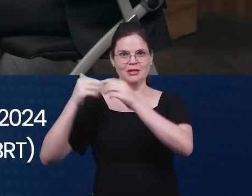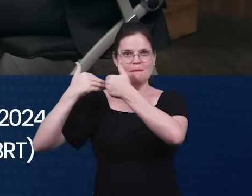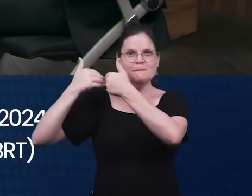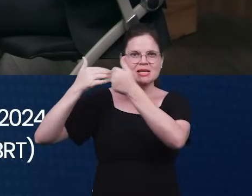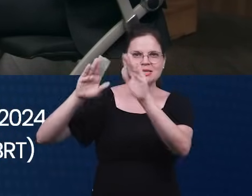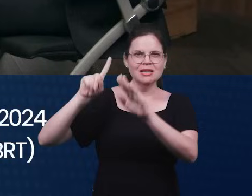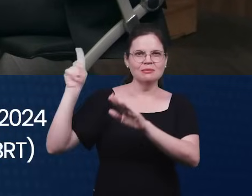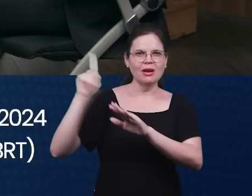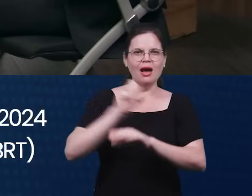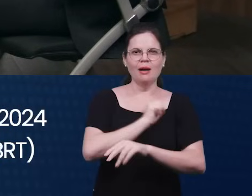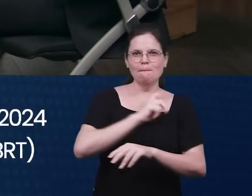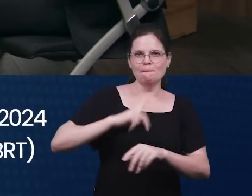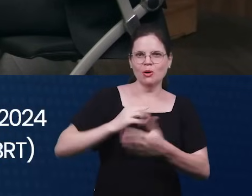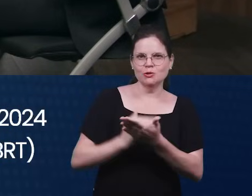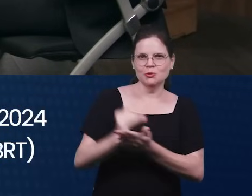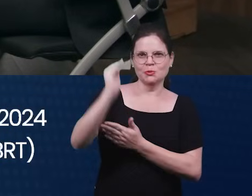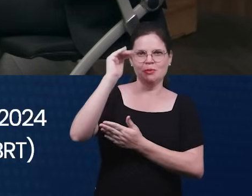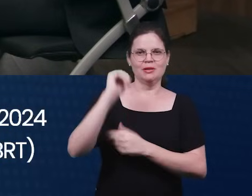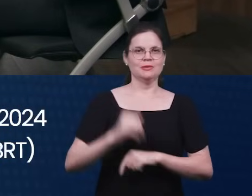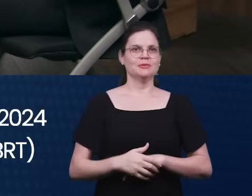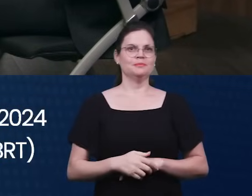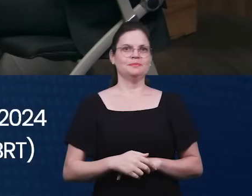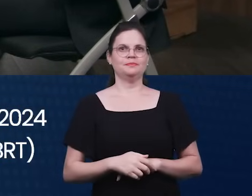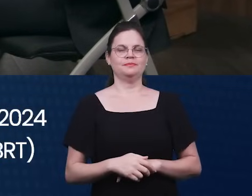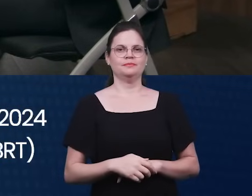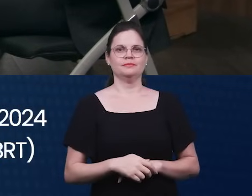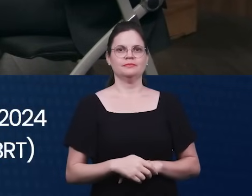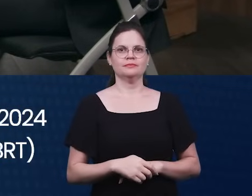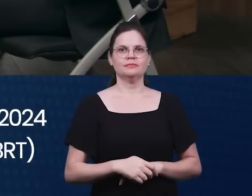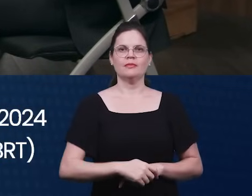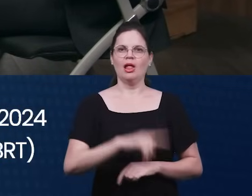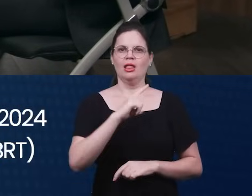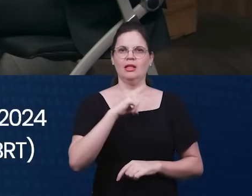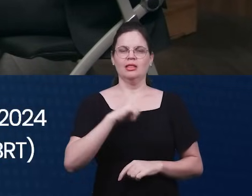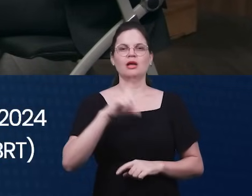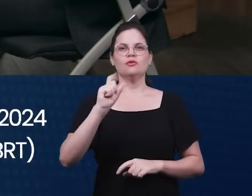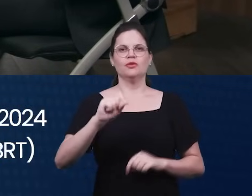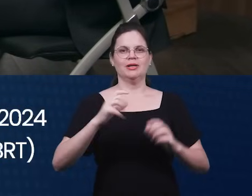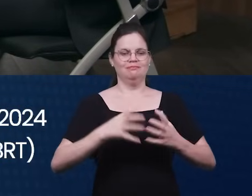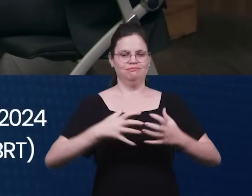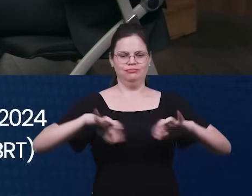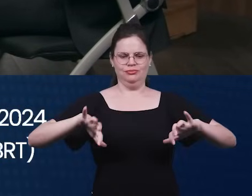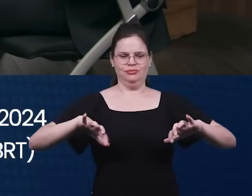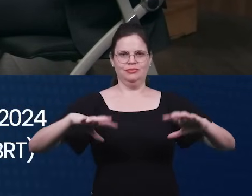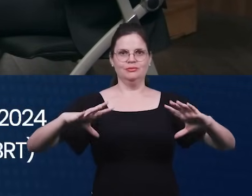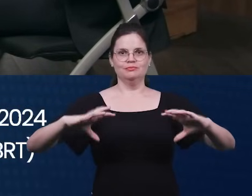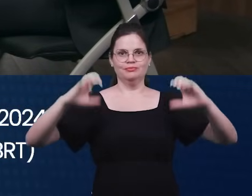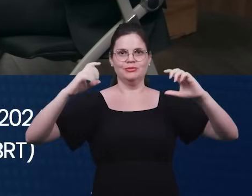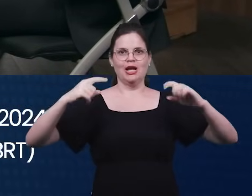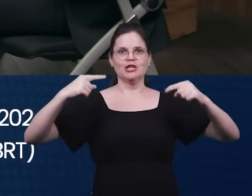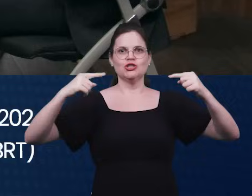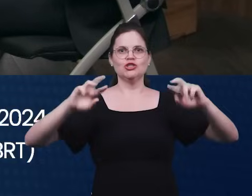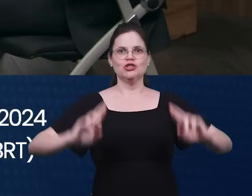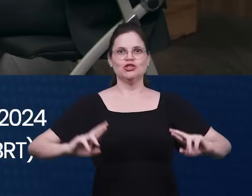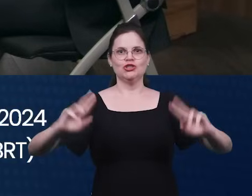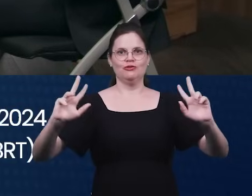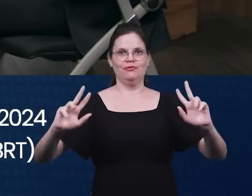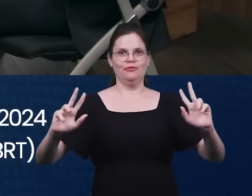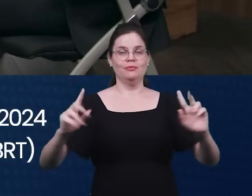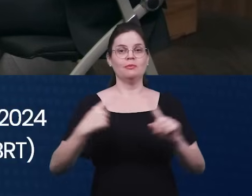Atos em que aconteceu uma divergência por quê Porque alguns